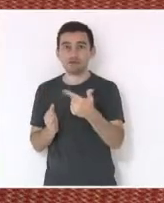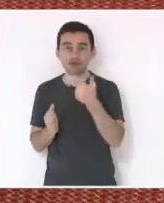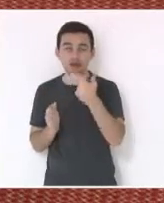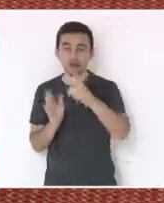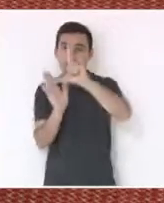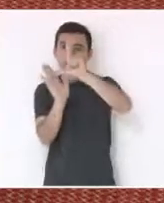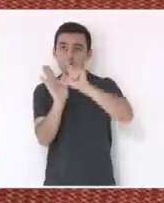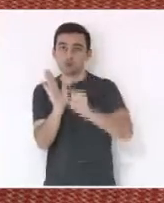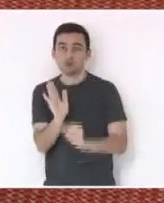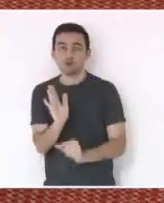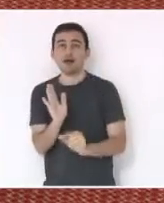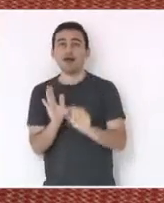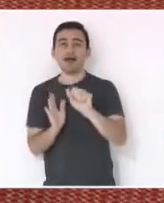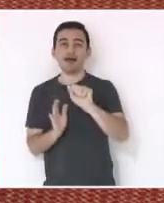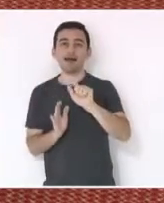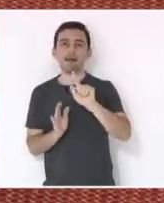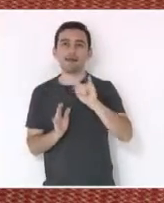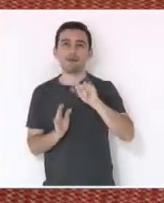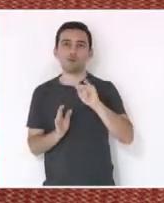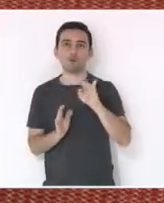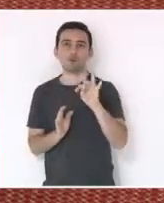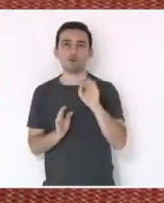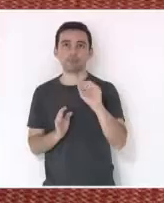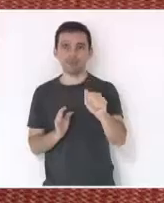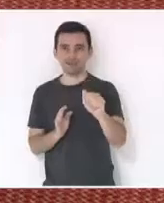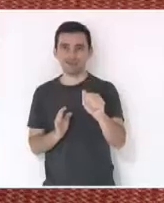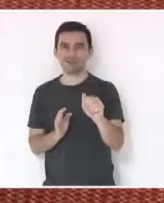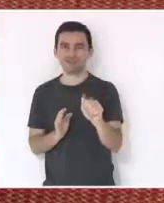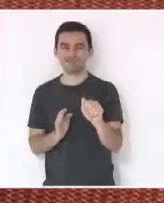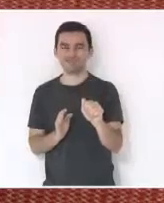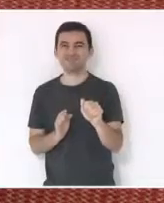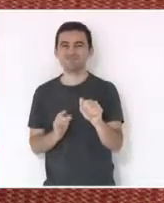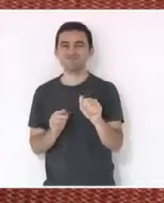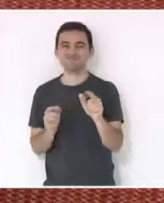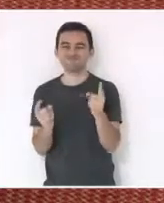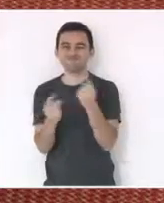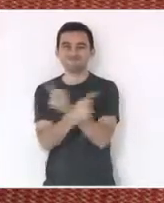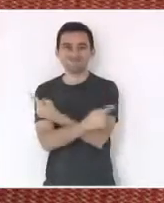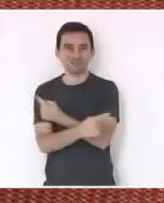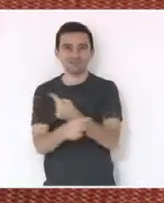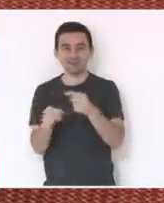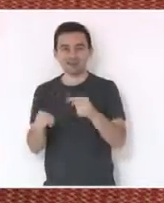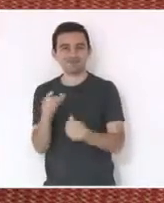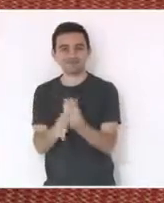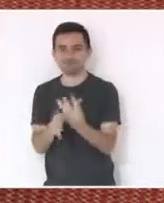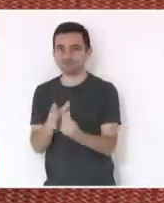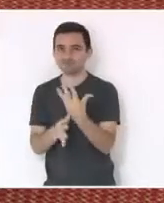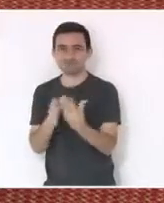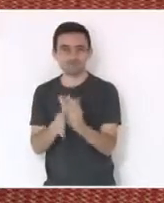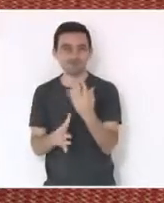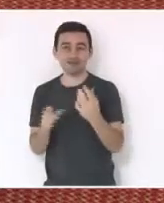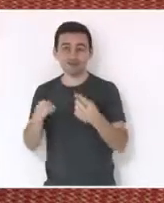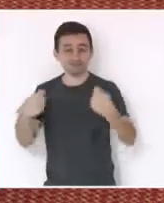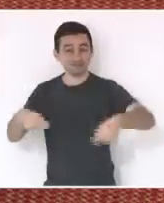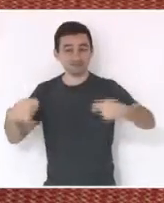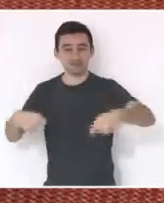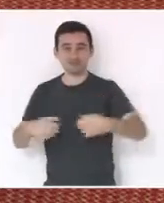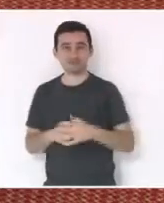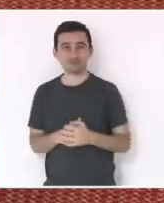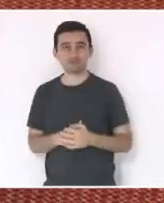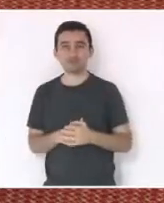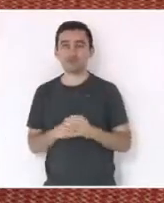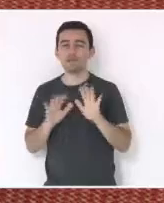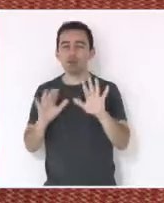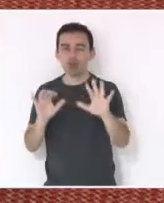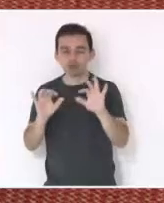vem de encontro ao que o setor produtivo deseja carece preciso porém nas entre linhas